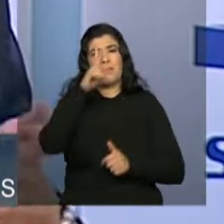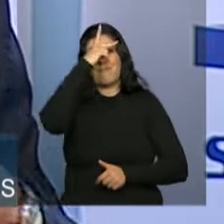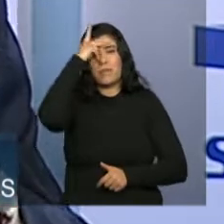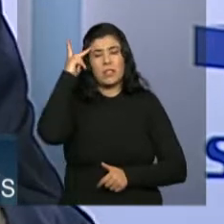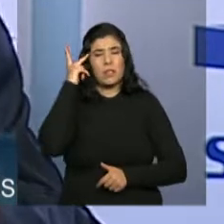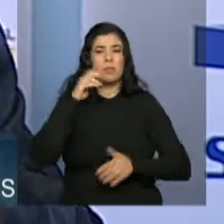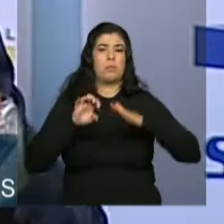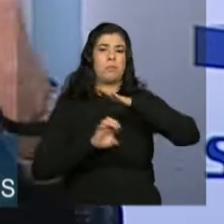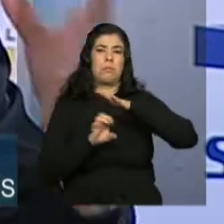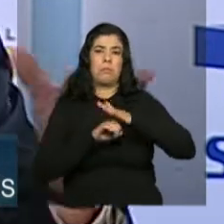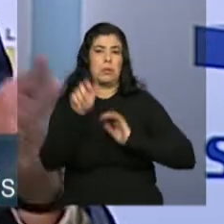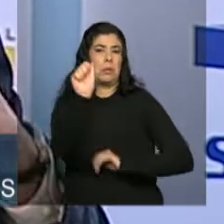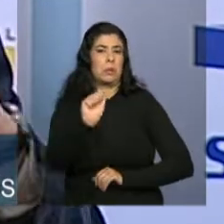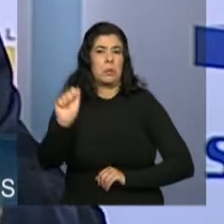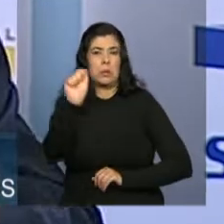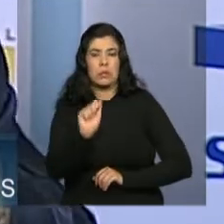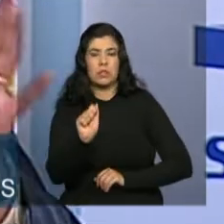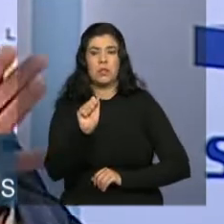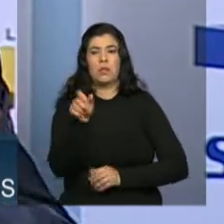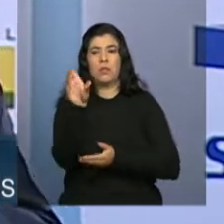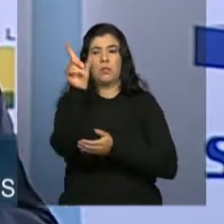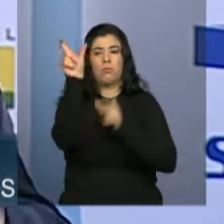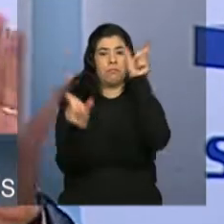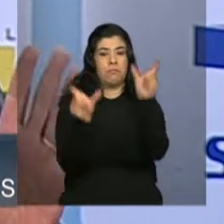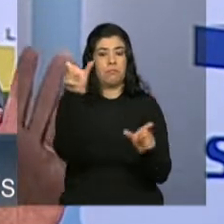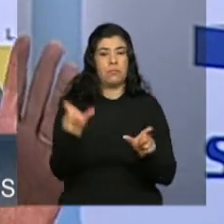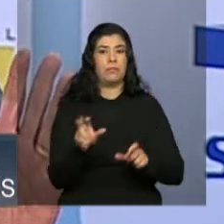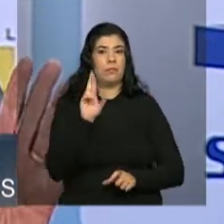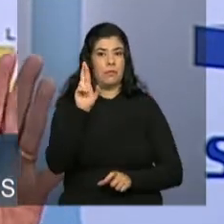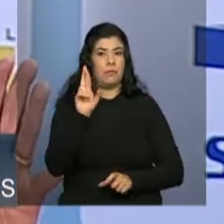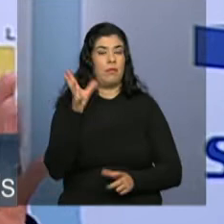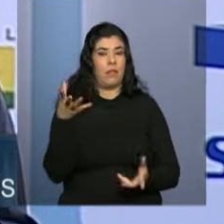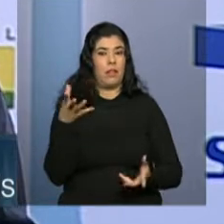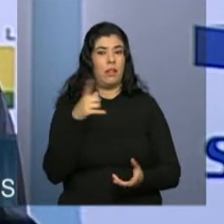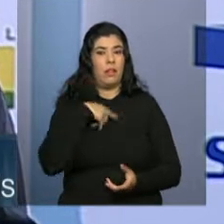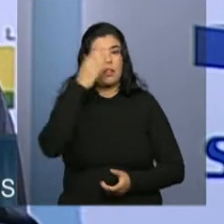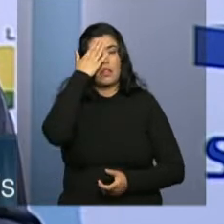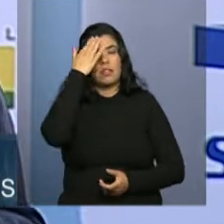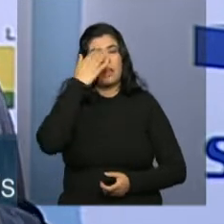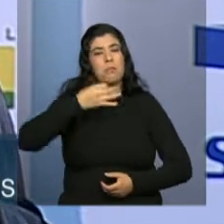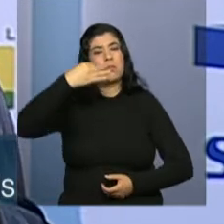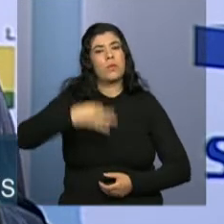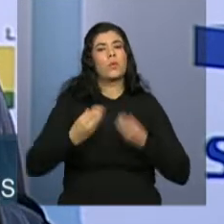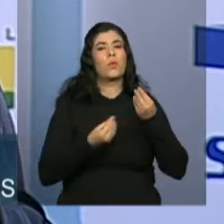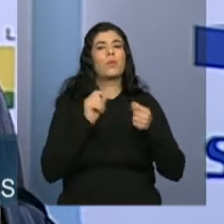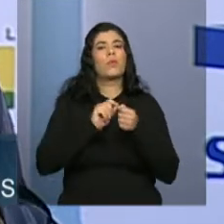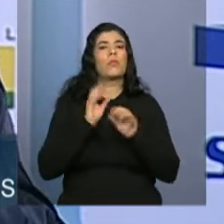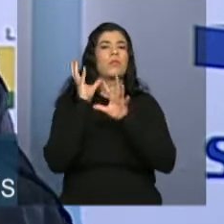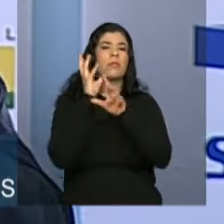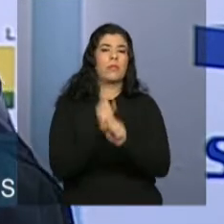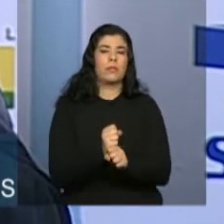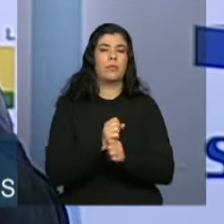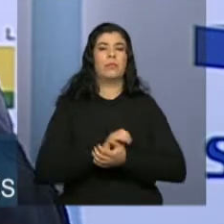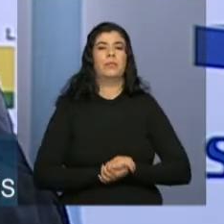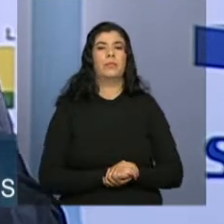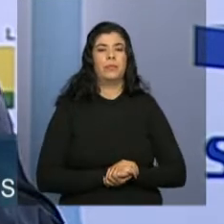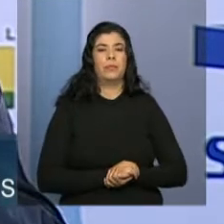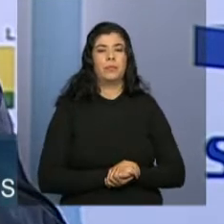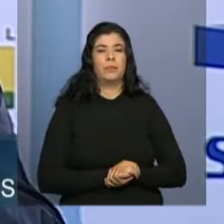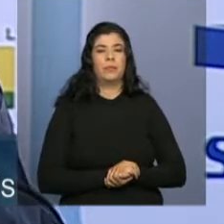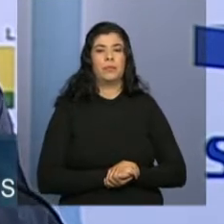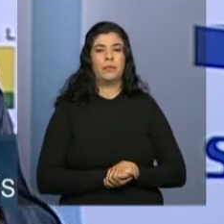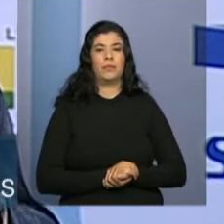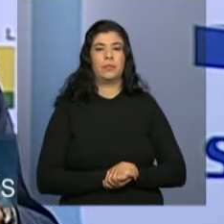pessoas empresas Associação de consumidores ou seja todo mundo saiba exatamente como é calculado pode passar